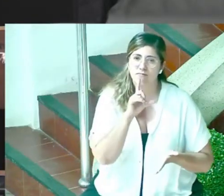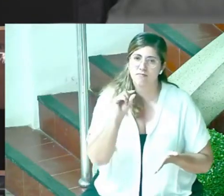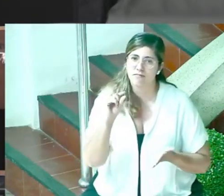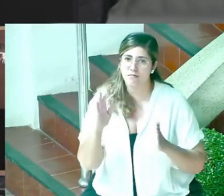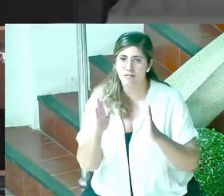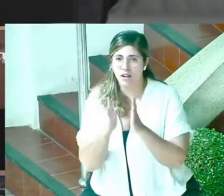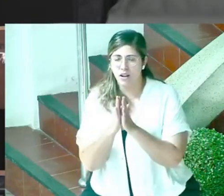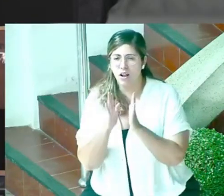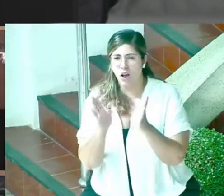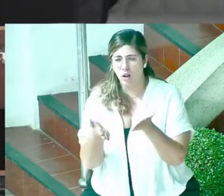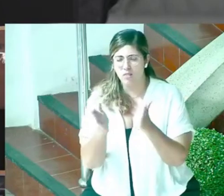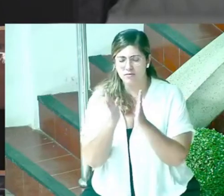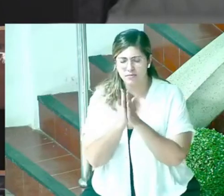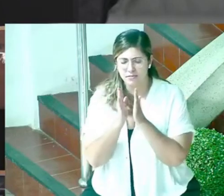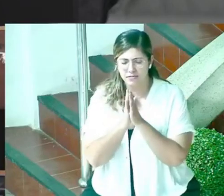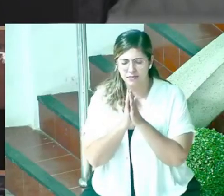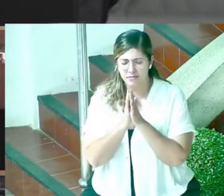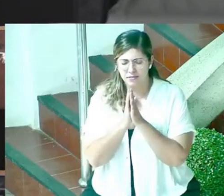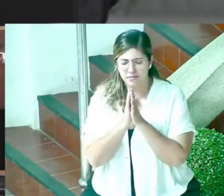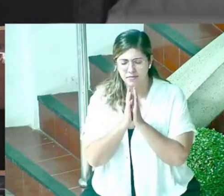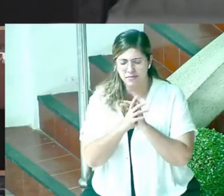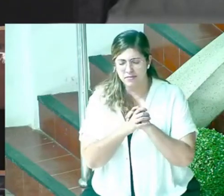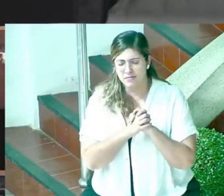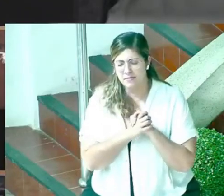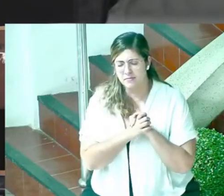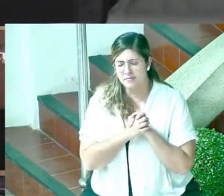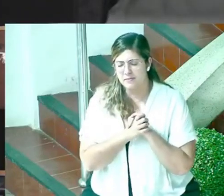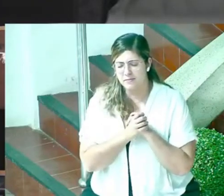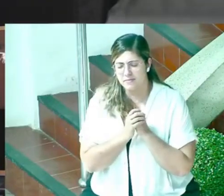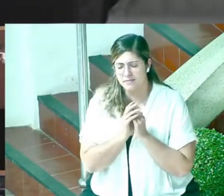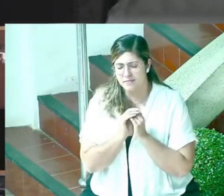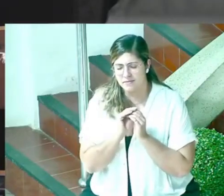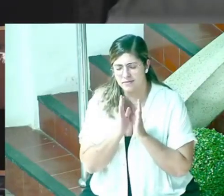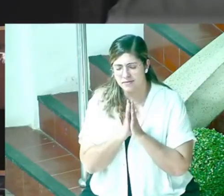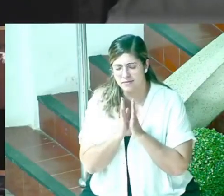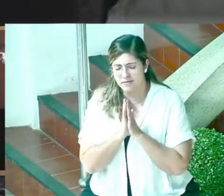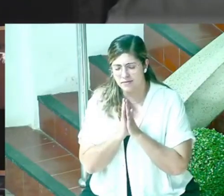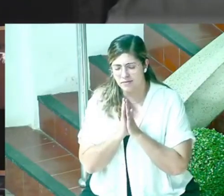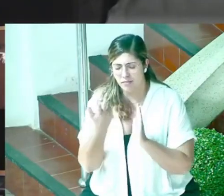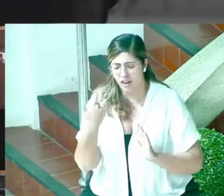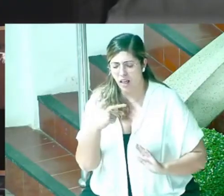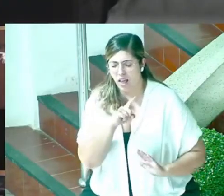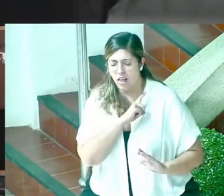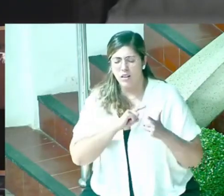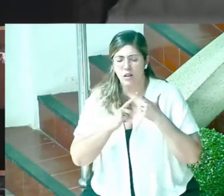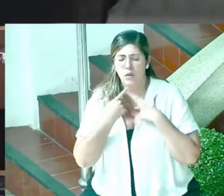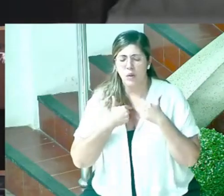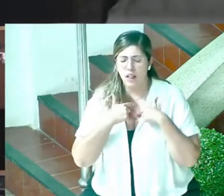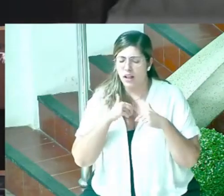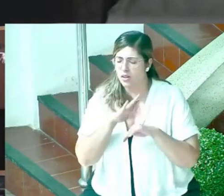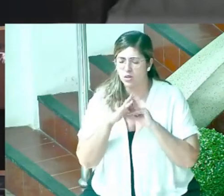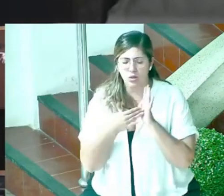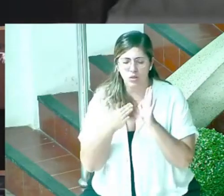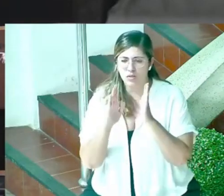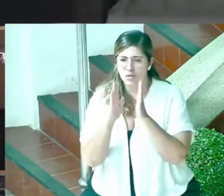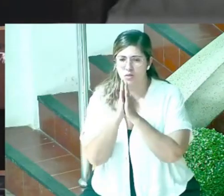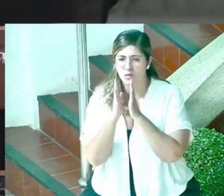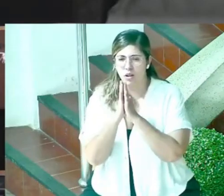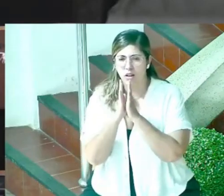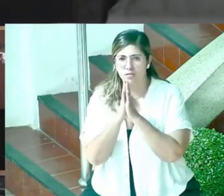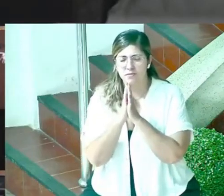Aplicações finais. Aplicações finais. Esse texto nos lembra de que somos perdoados. De